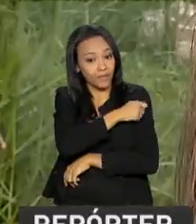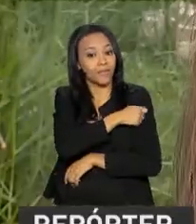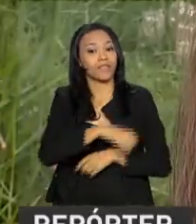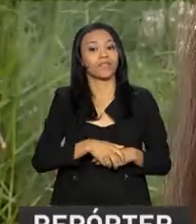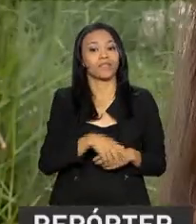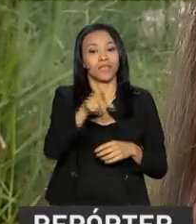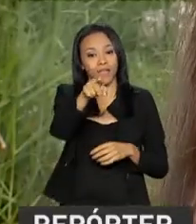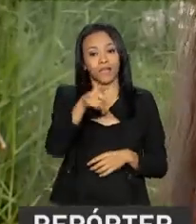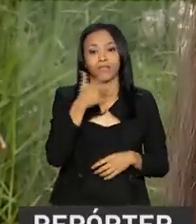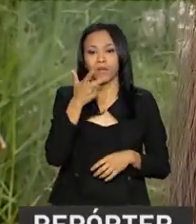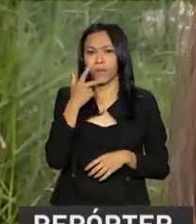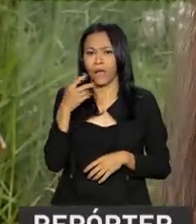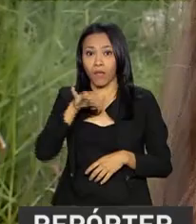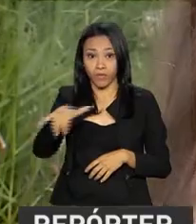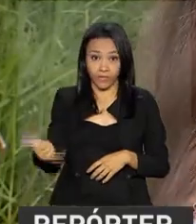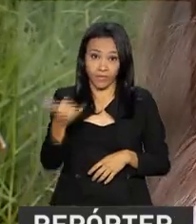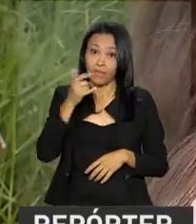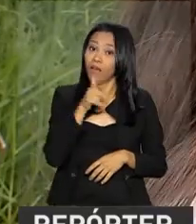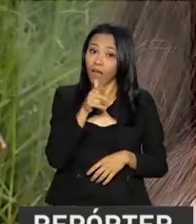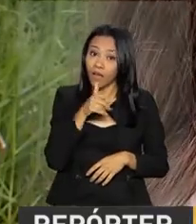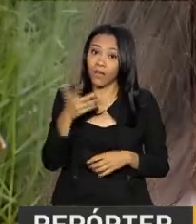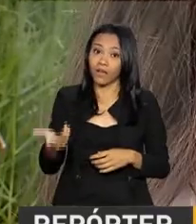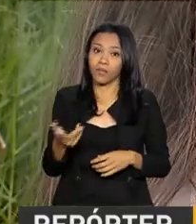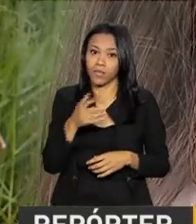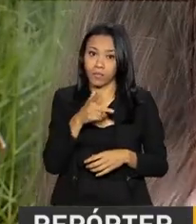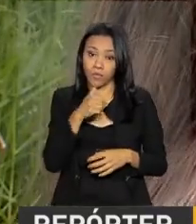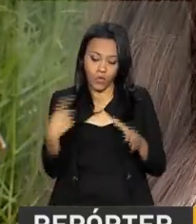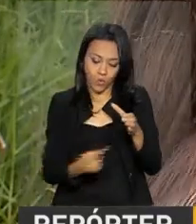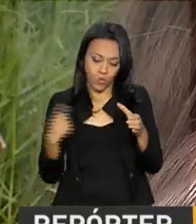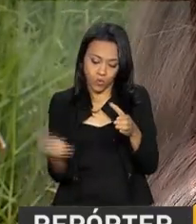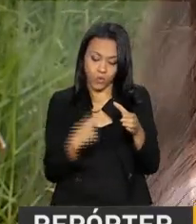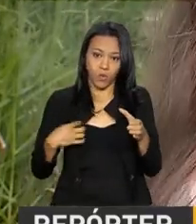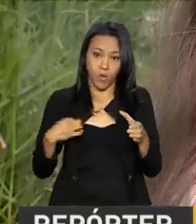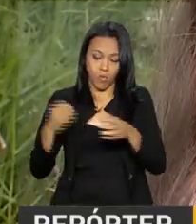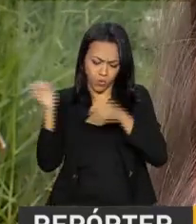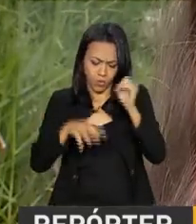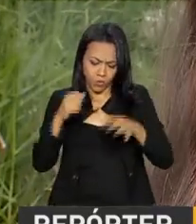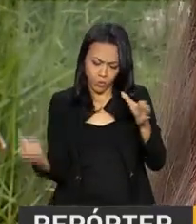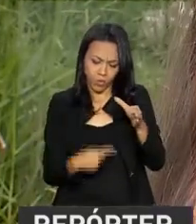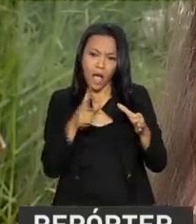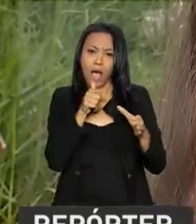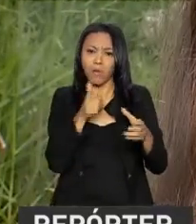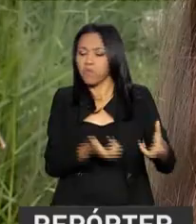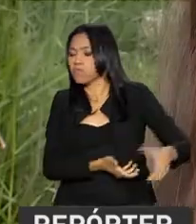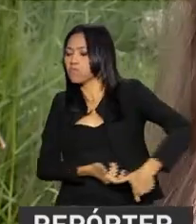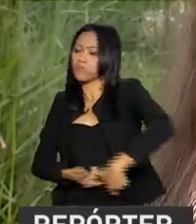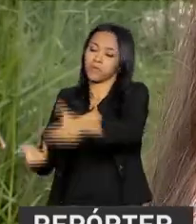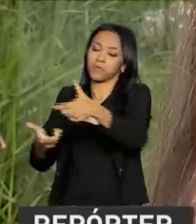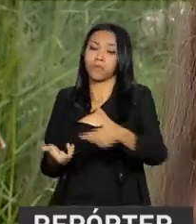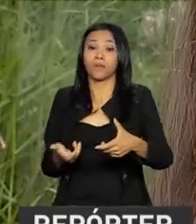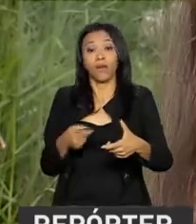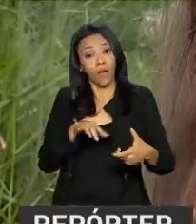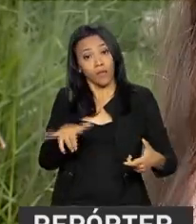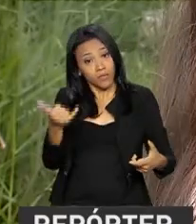isso a gente reaproveita água tipo roupa da máquina a gente sempre joga na área calava ea gente